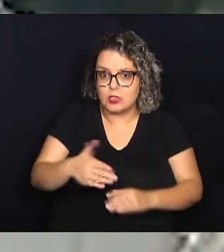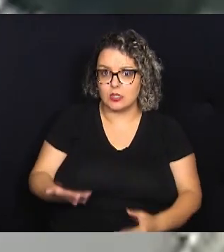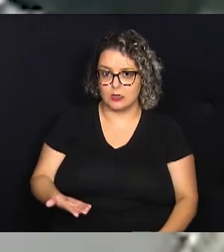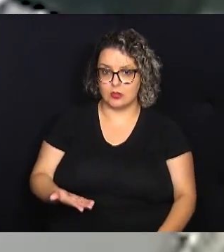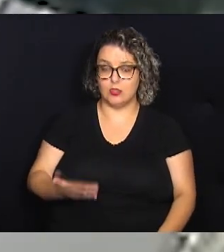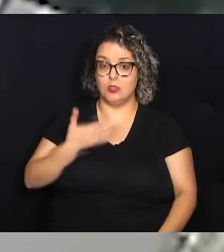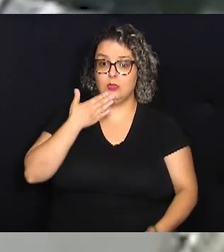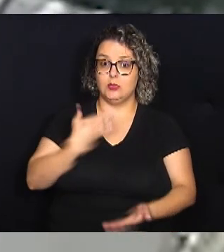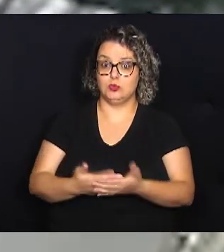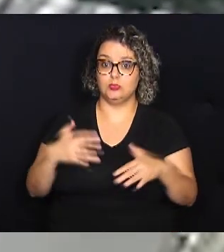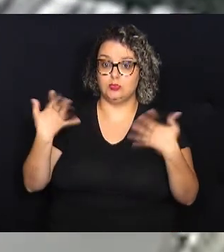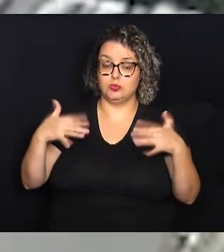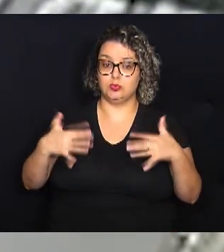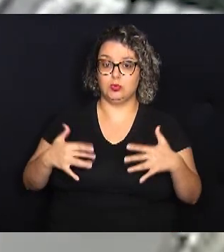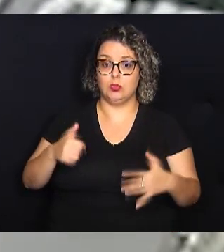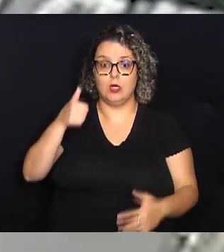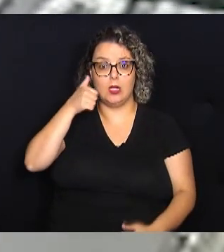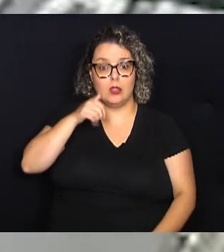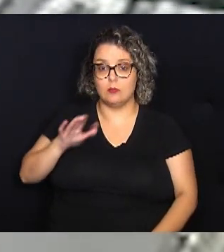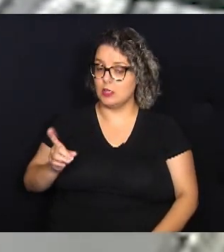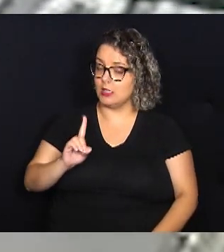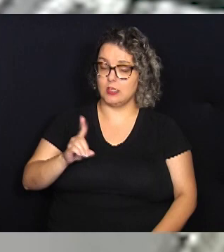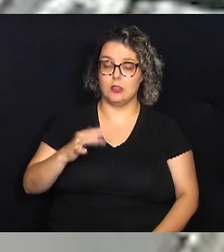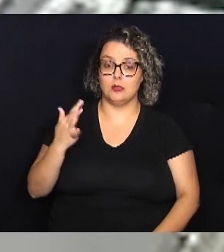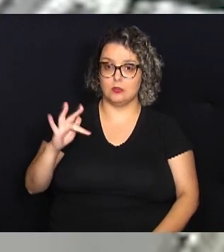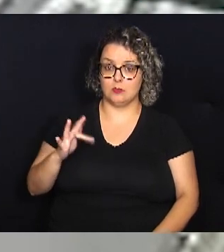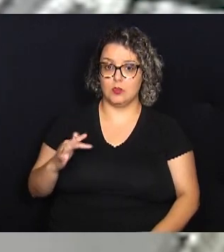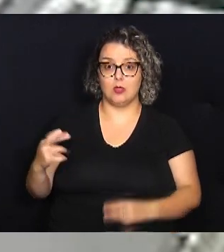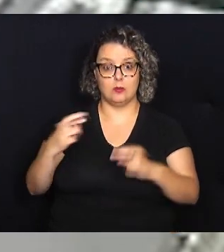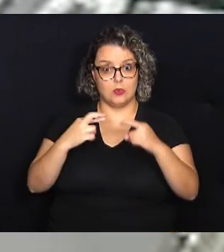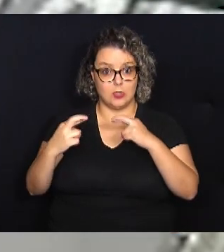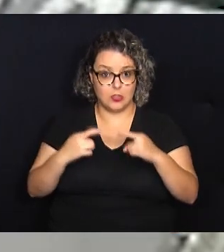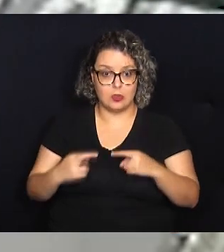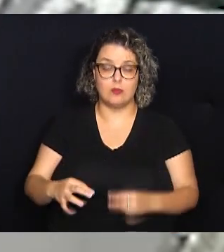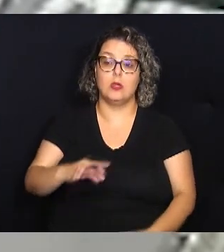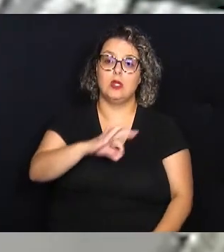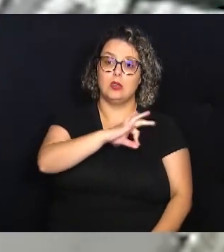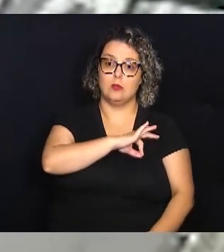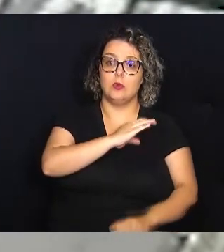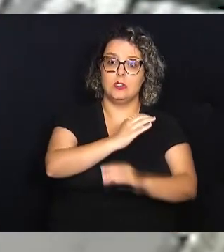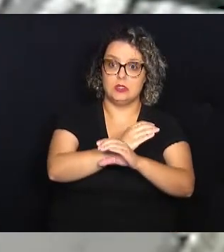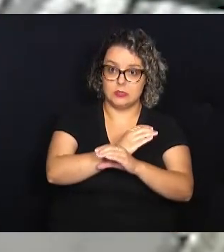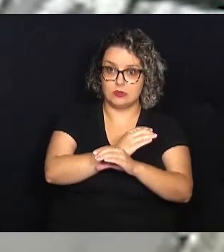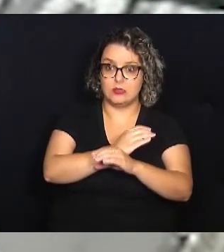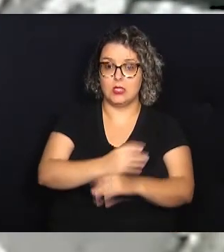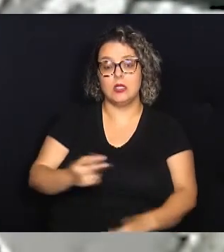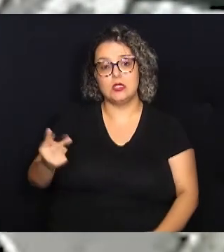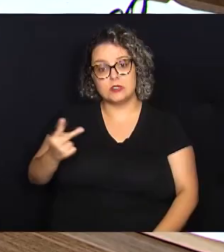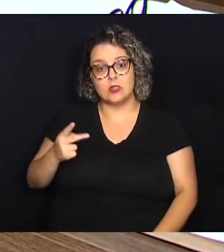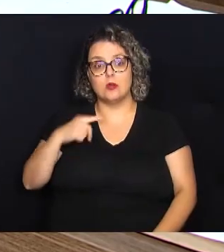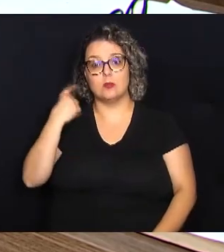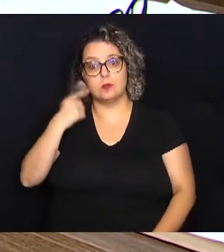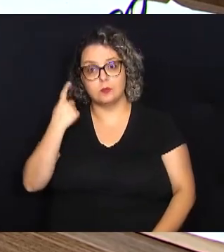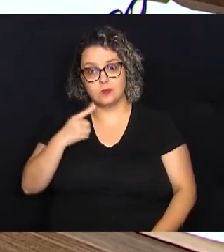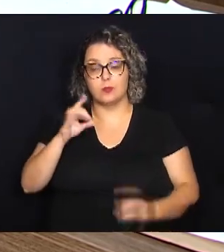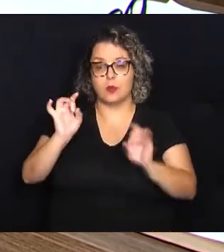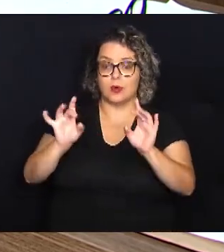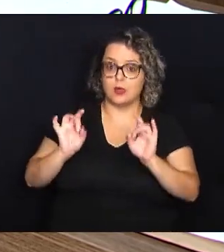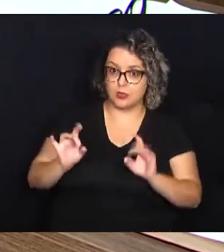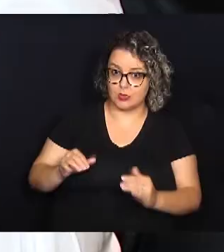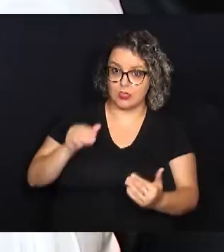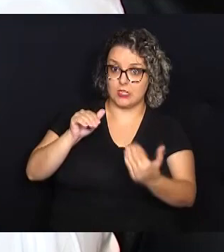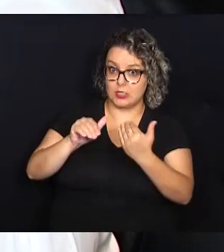atropelada apesar do susto a menina não se feriu o caso é apurado pela Polícia Civil segundo o